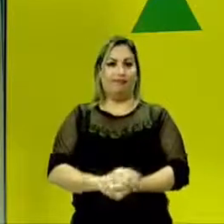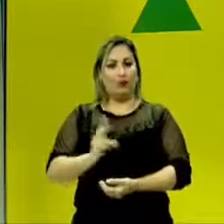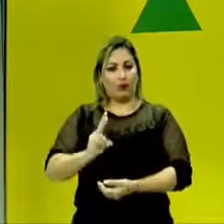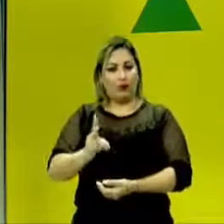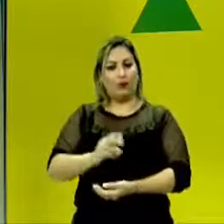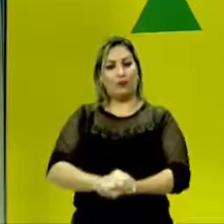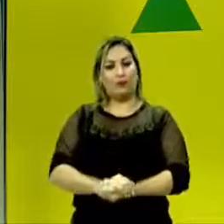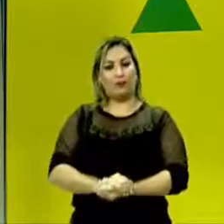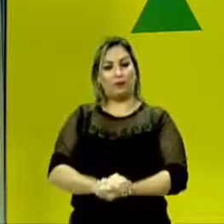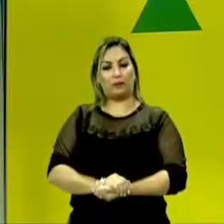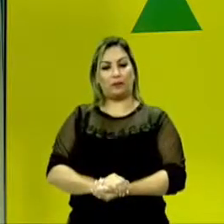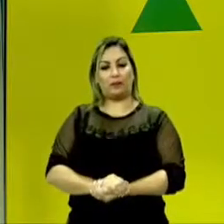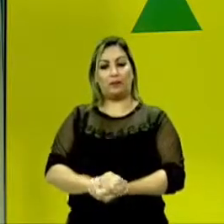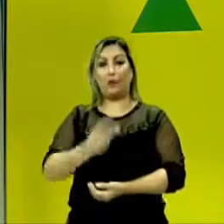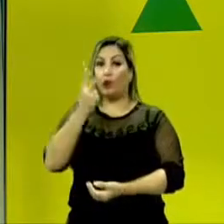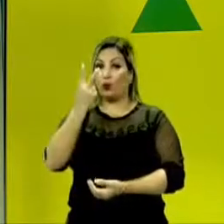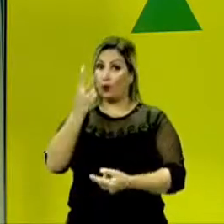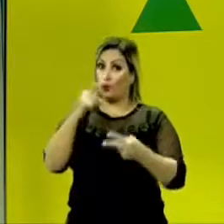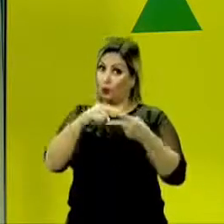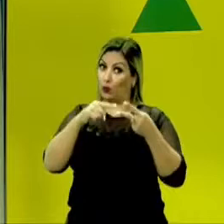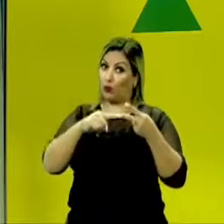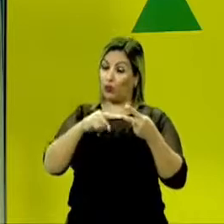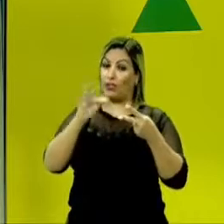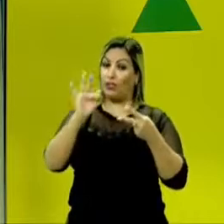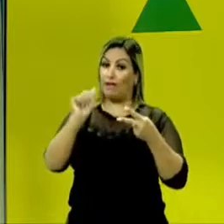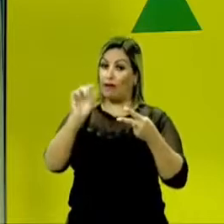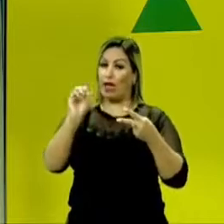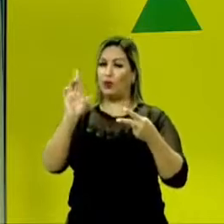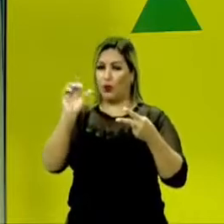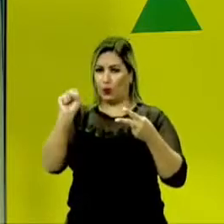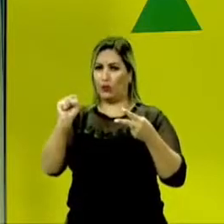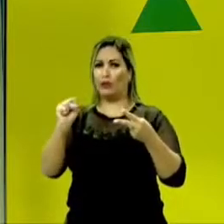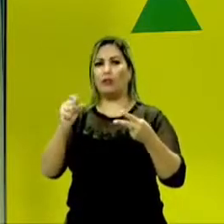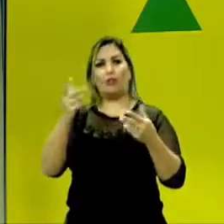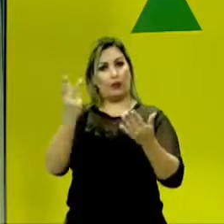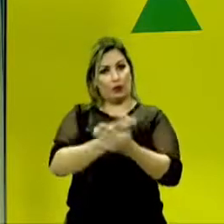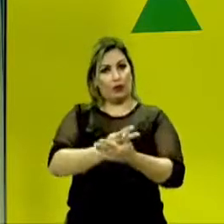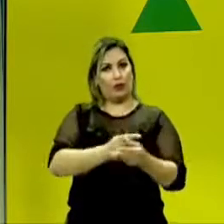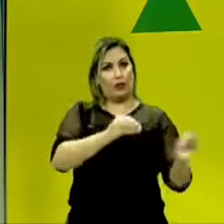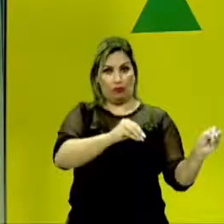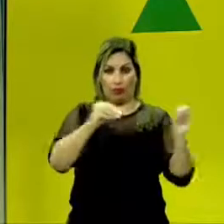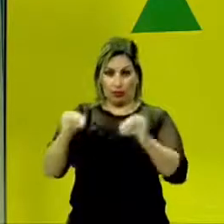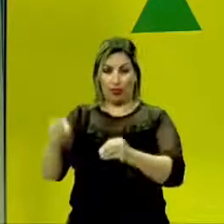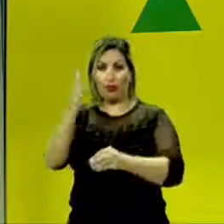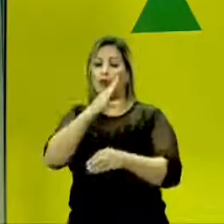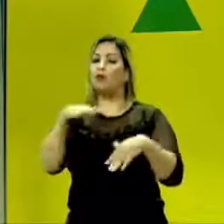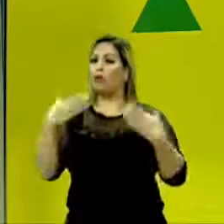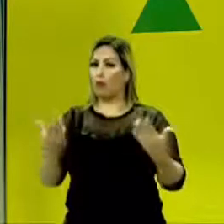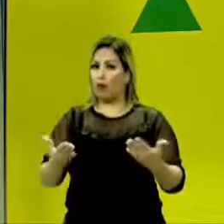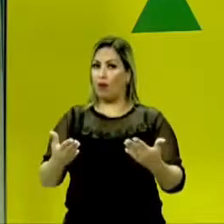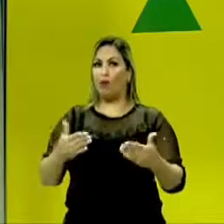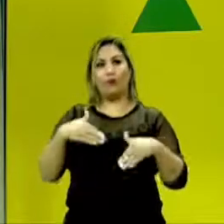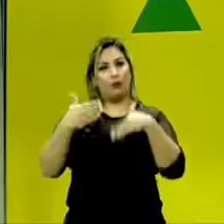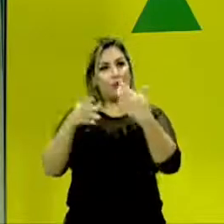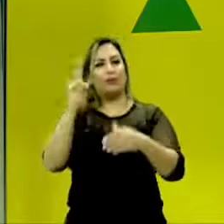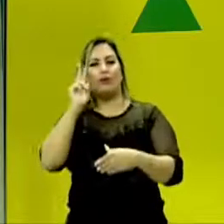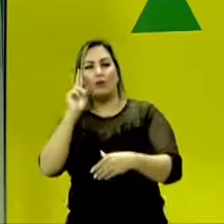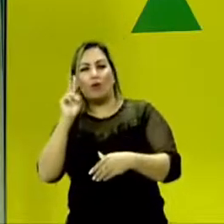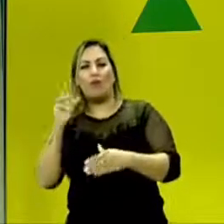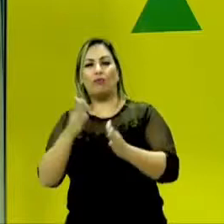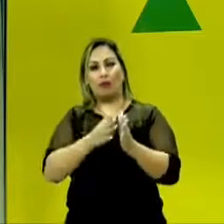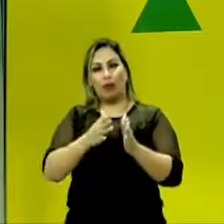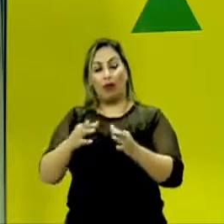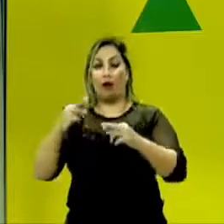aqui. Os dois fatores que provocaram o êxodo rural no Brasil são, então, no processo histórico, foi